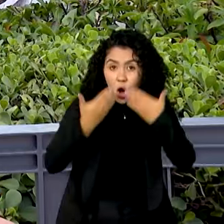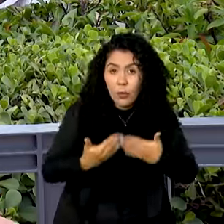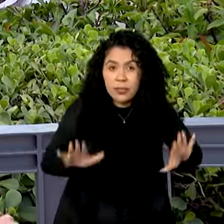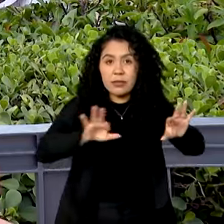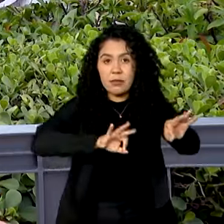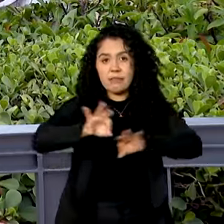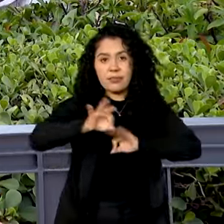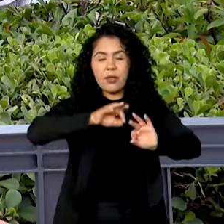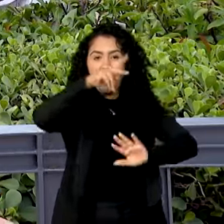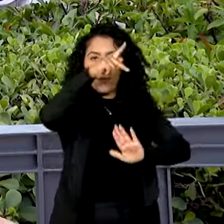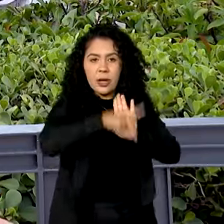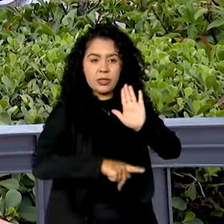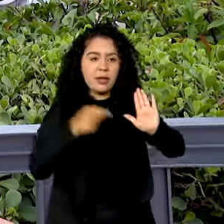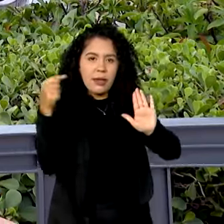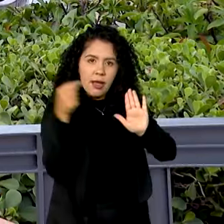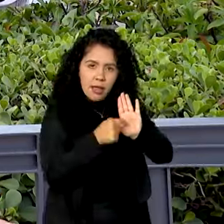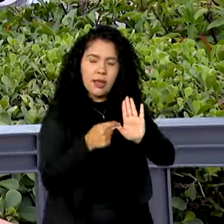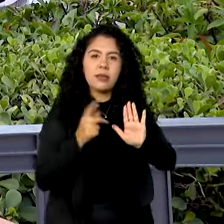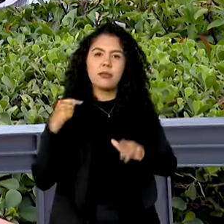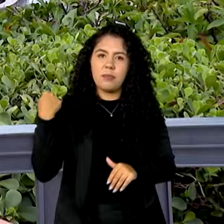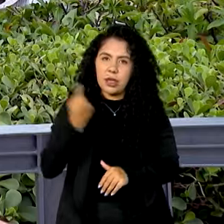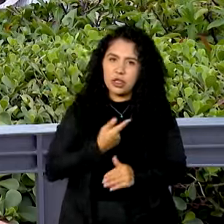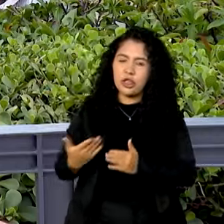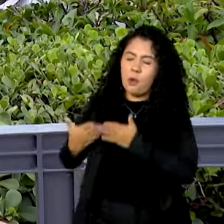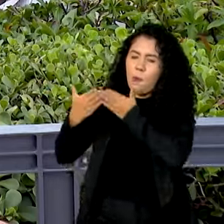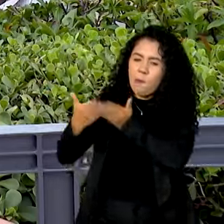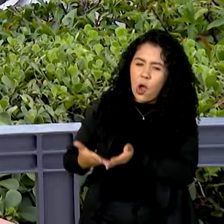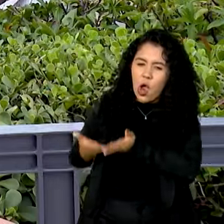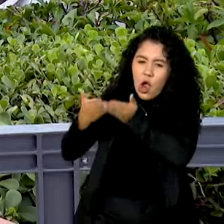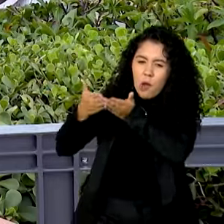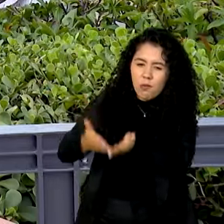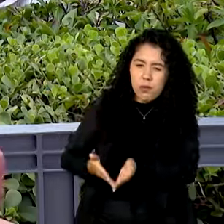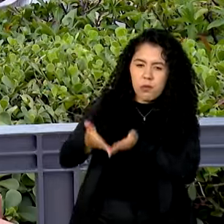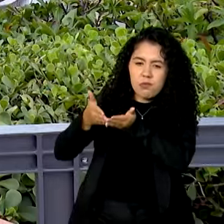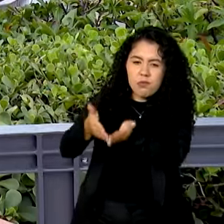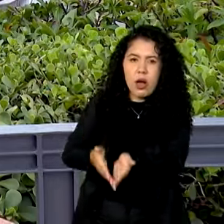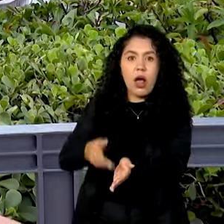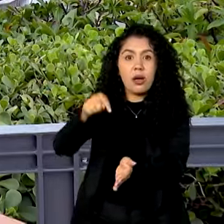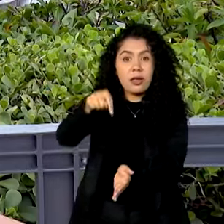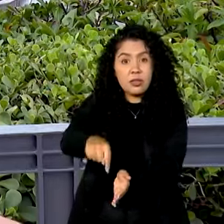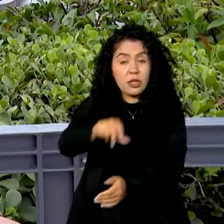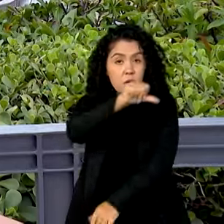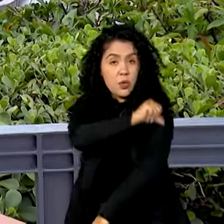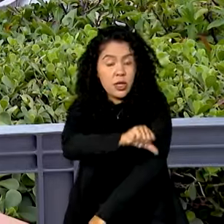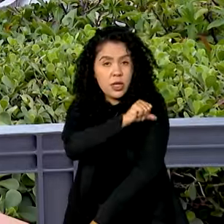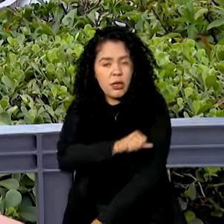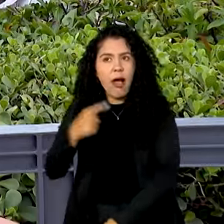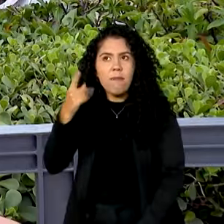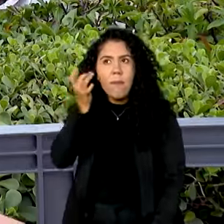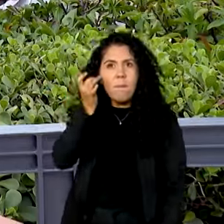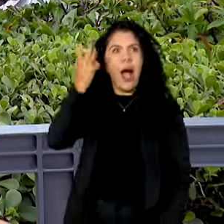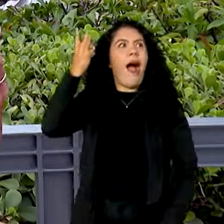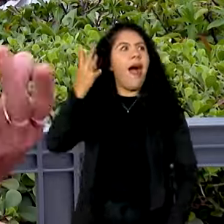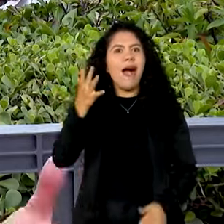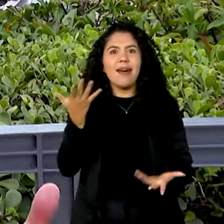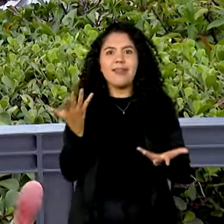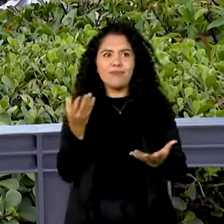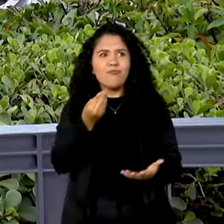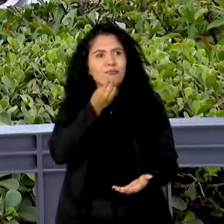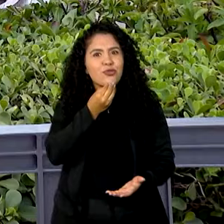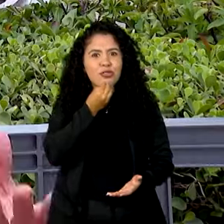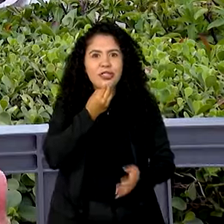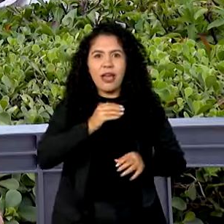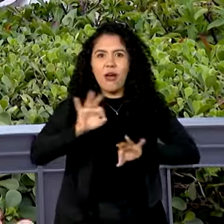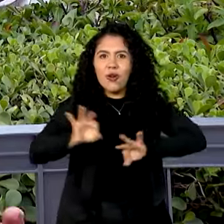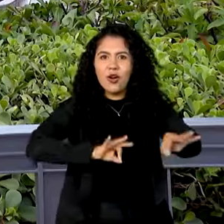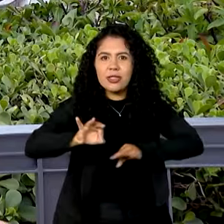o barco até aqui, né, no Rio de Janeiro, no G20, surgiu essa ideia. Por que não fazer um documento,